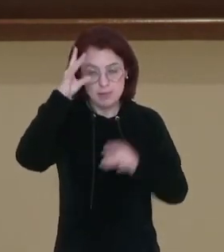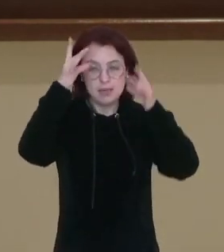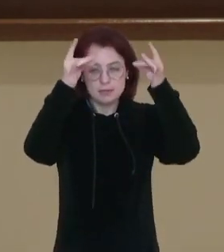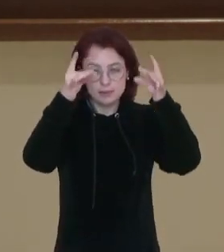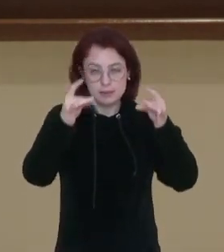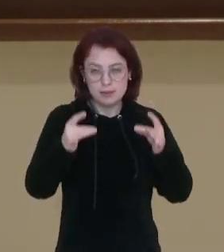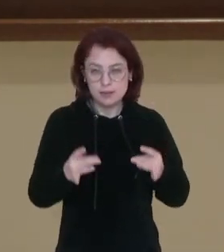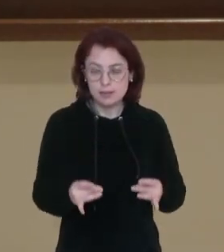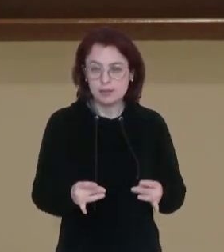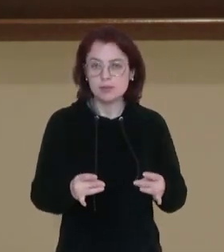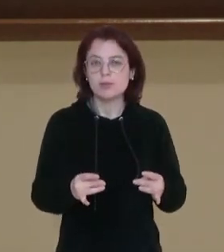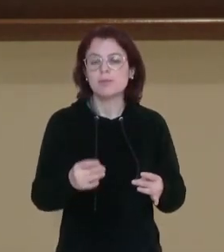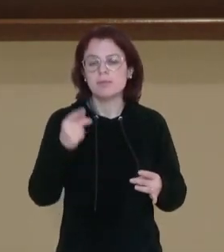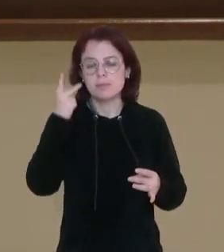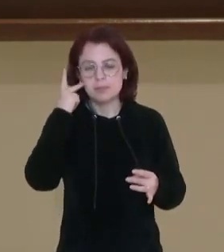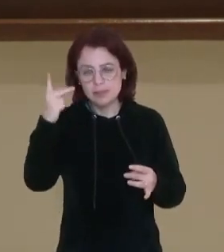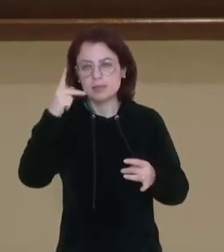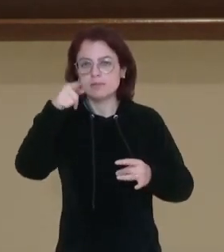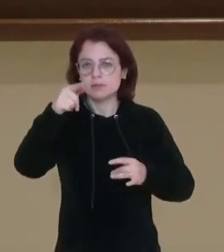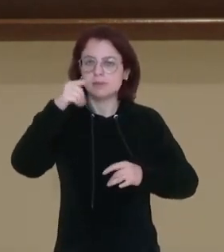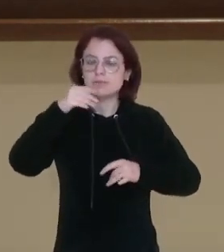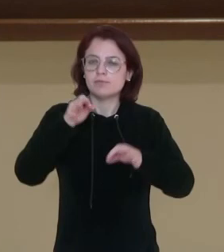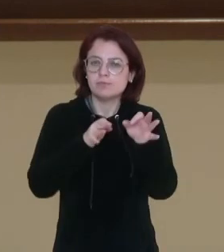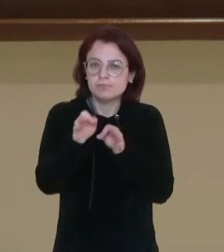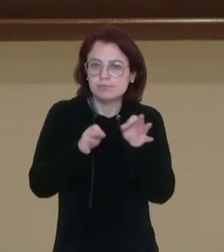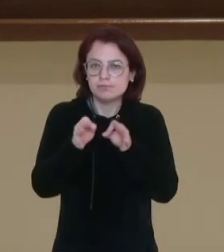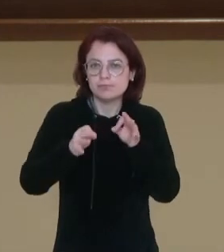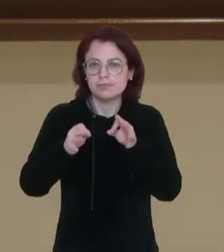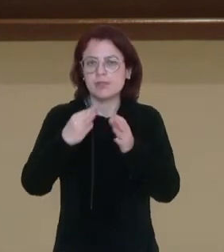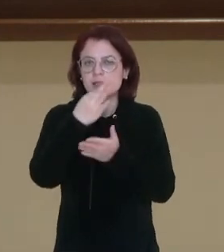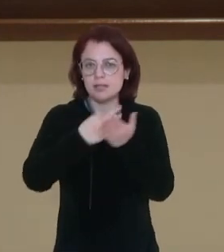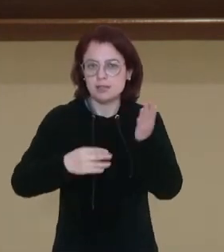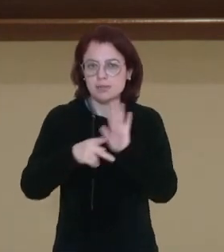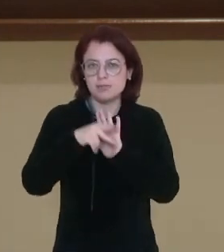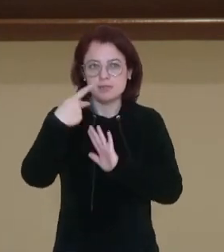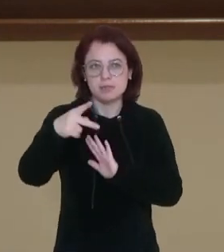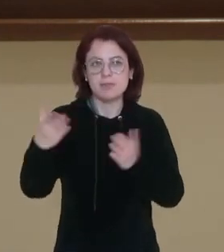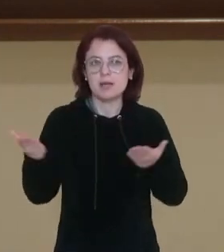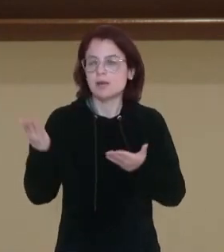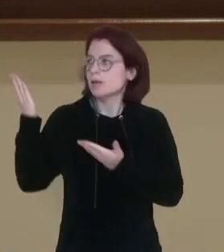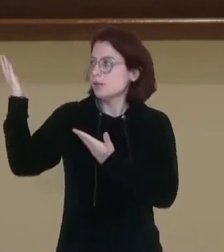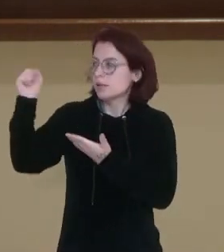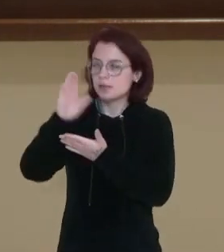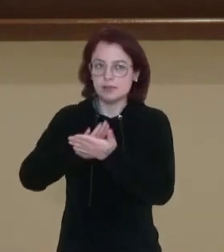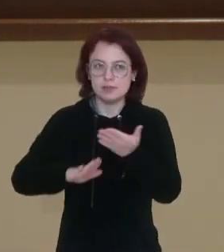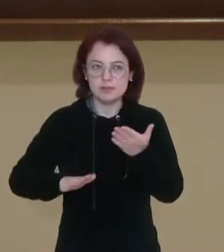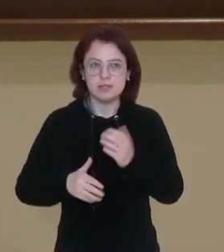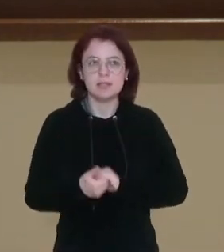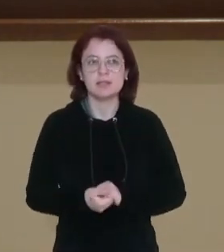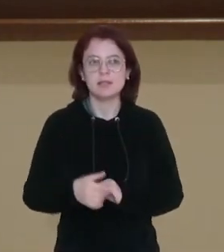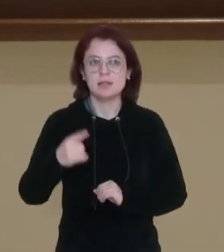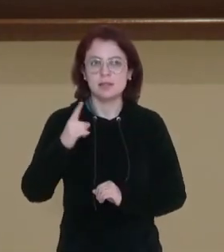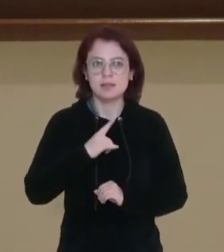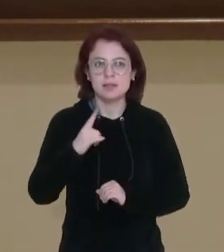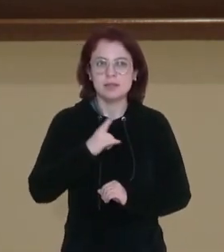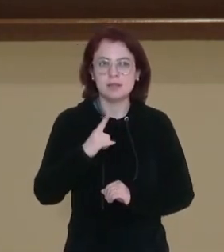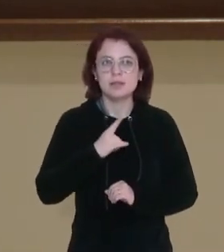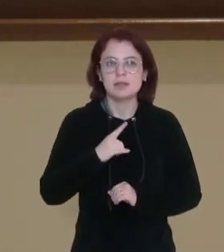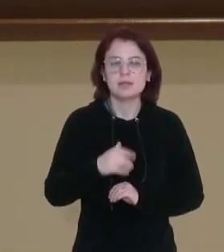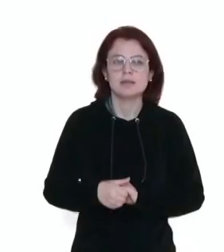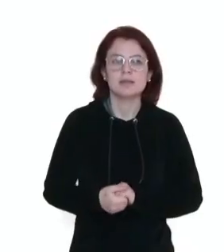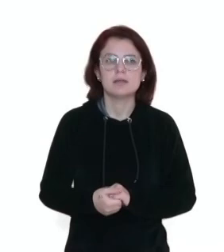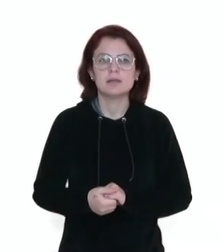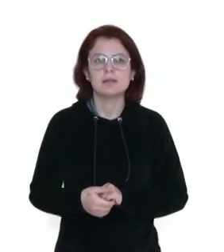para também elaborar a narrativa de vocês, né? Então, nossa atividade Mão na Massa trouxe a sugestão da plataforma Redação Paraná,